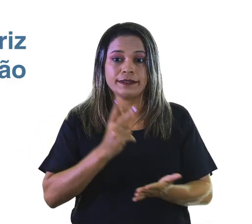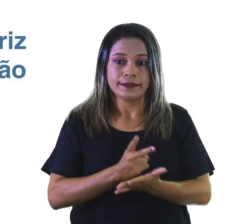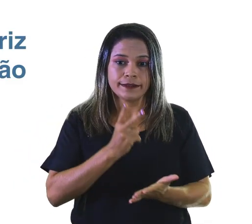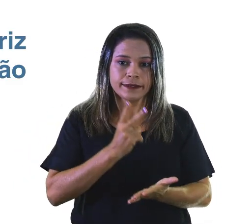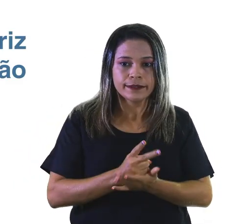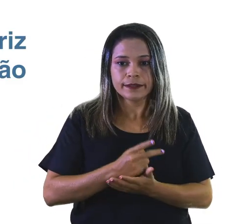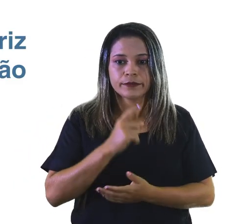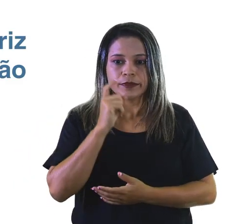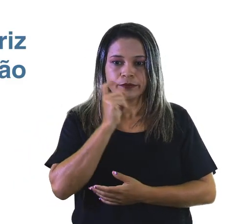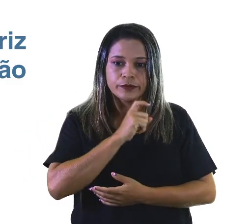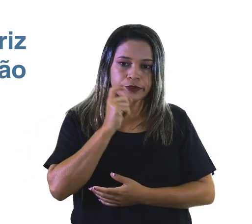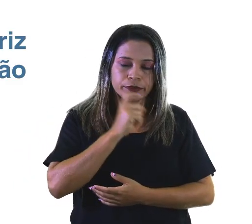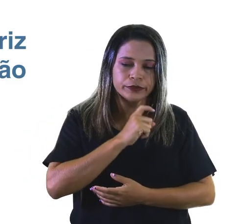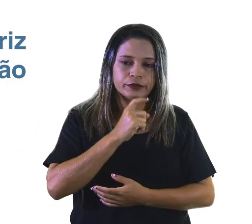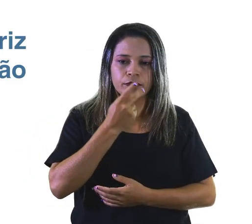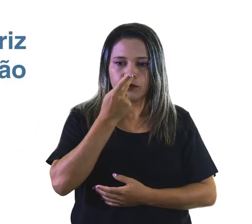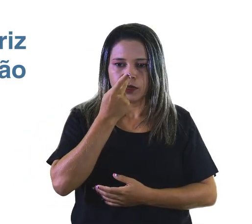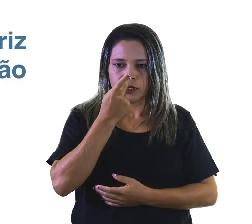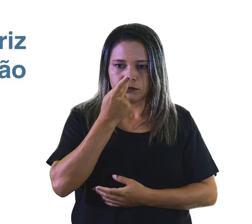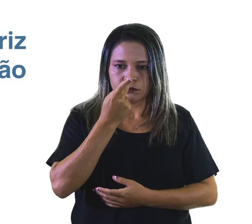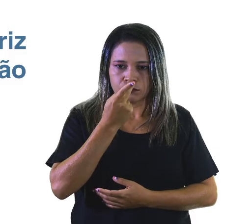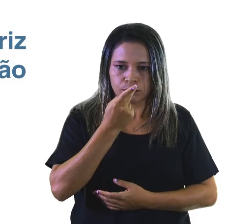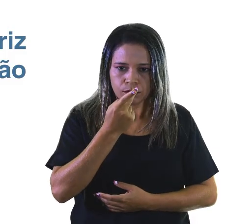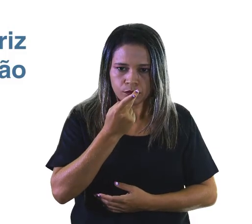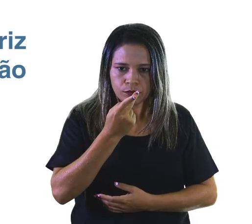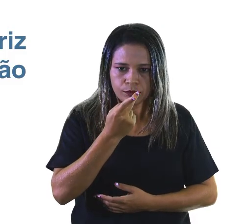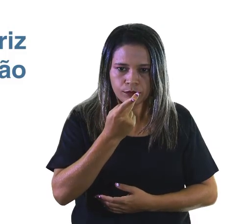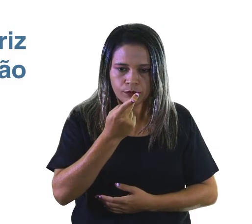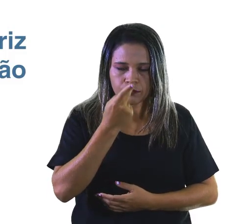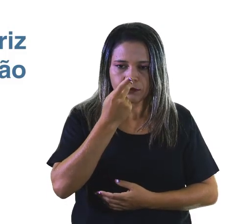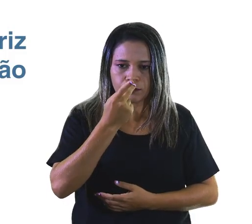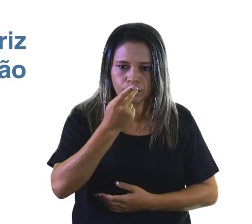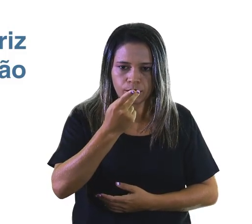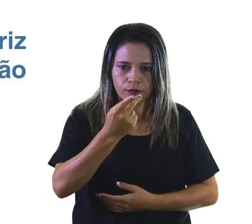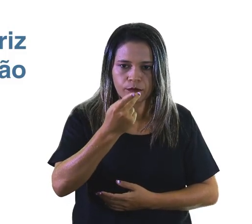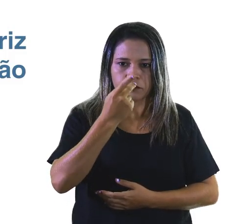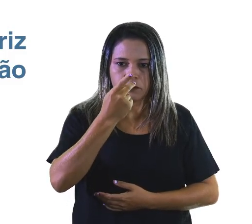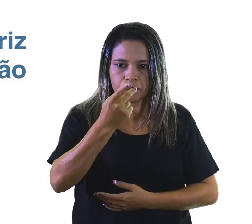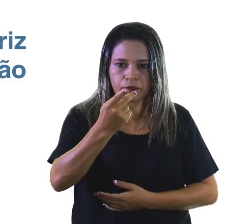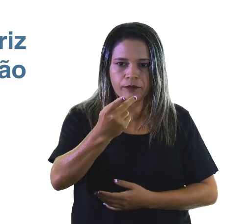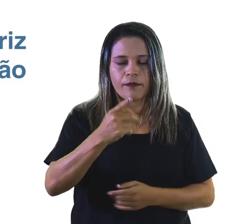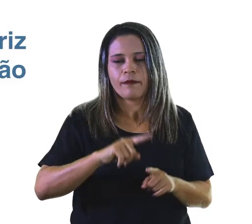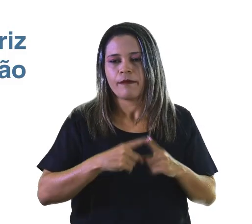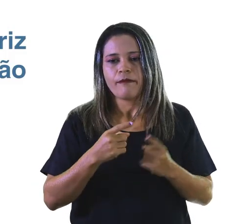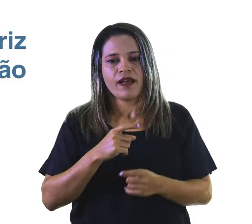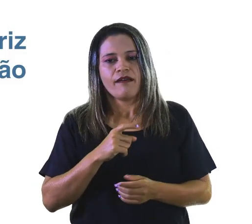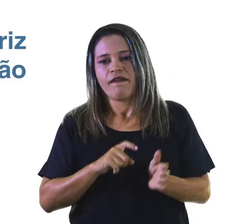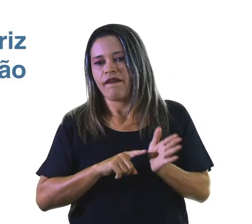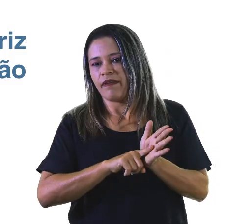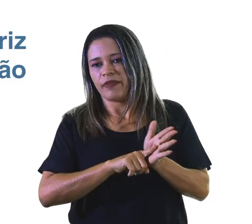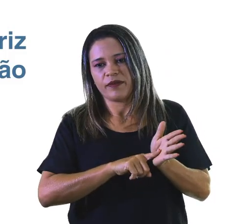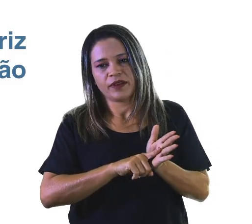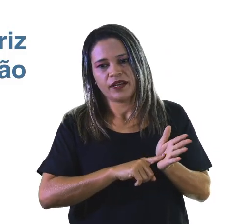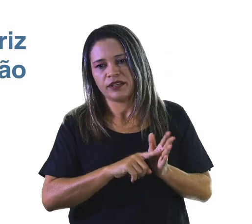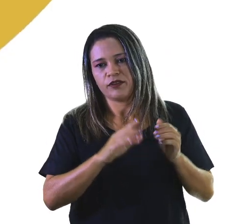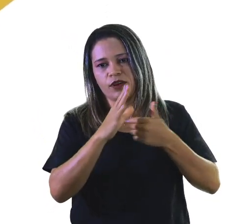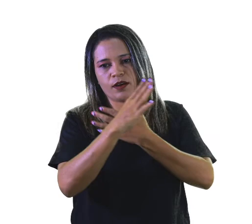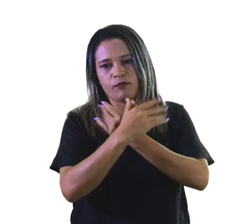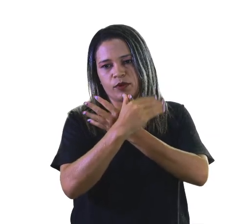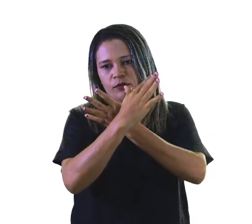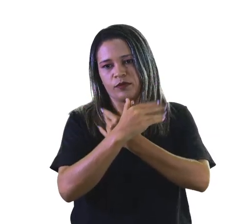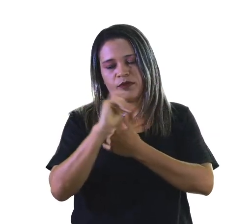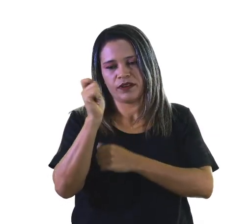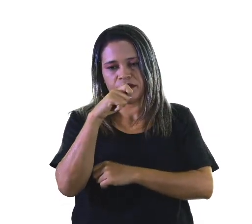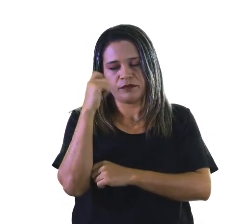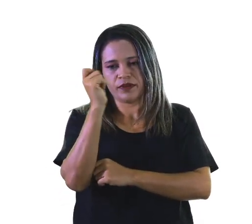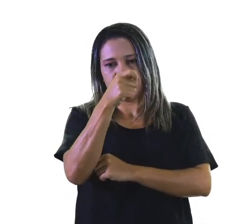nariz crescia-lhe mais um pouco, pelo que não conseguiu enganar a borboleta mágica. Não quero